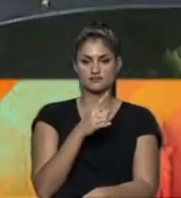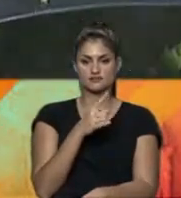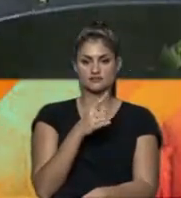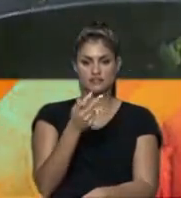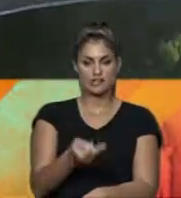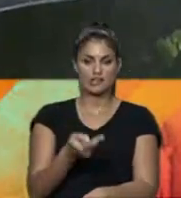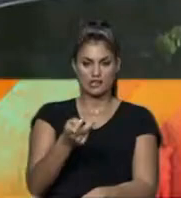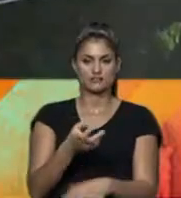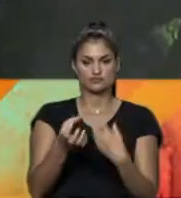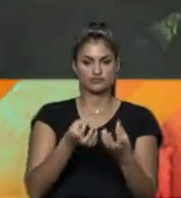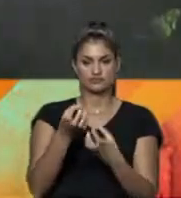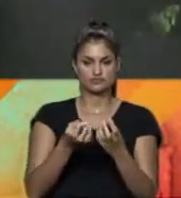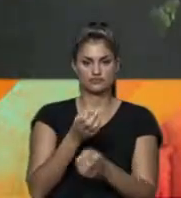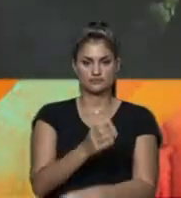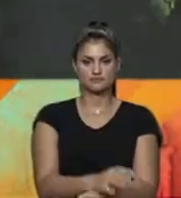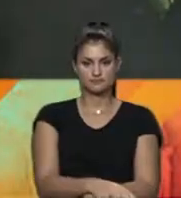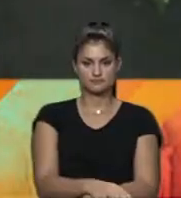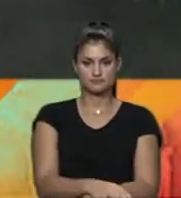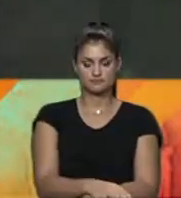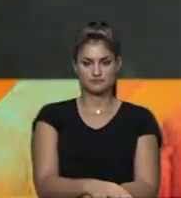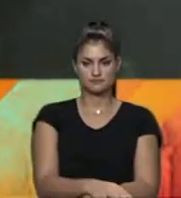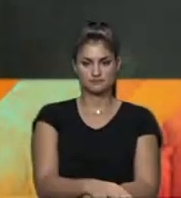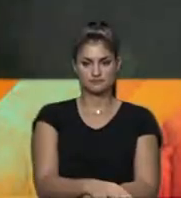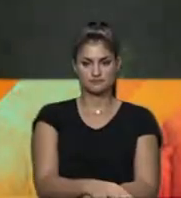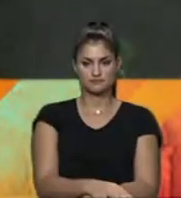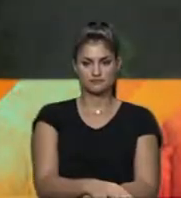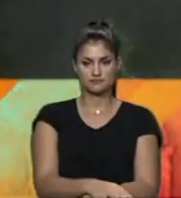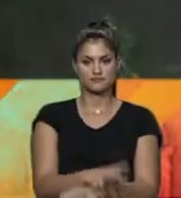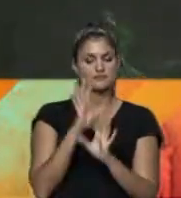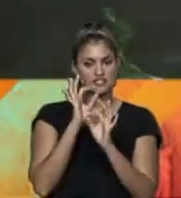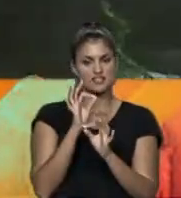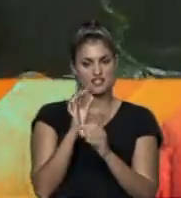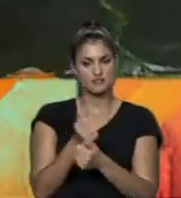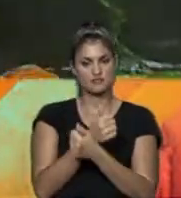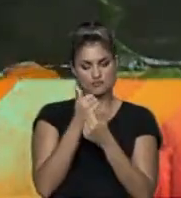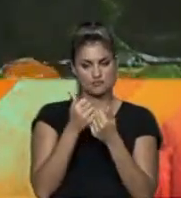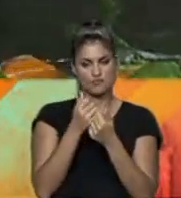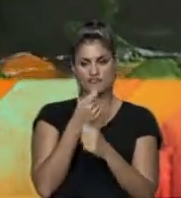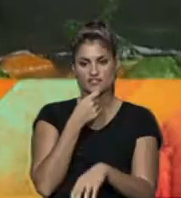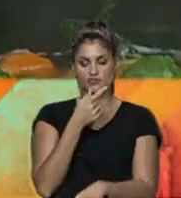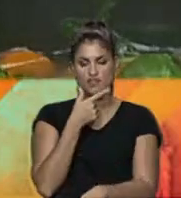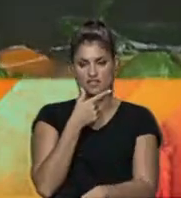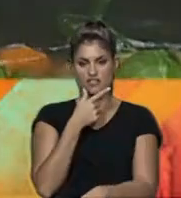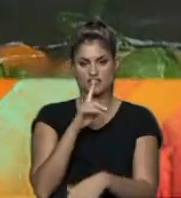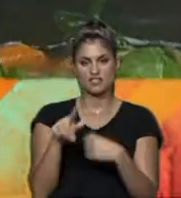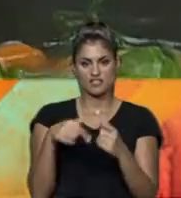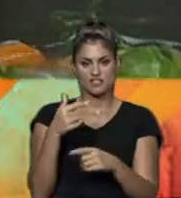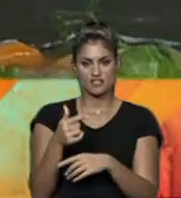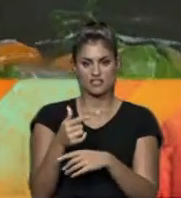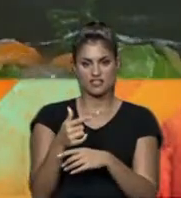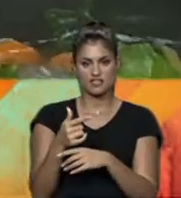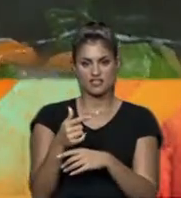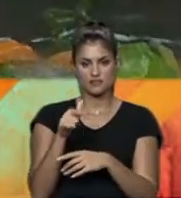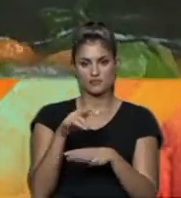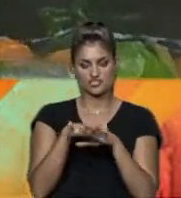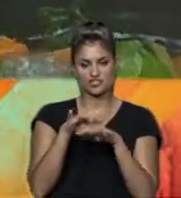mais. Está bem? E vamos servir esta belíssima feijoada. Que depois também os telespectadores, através das